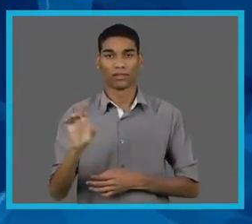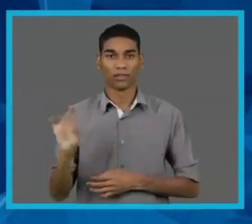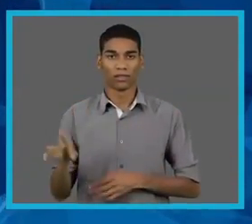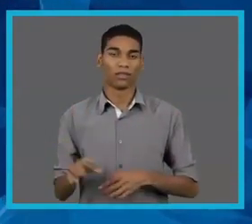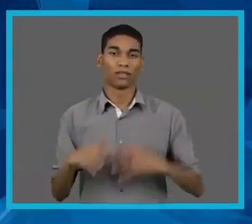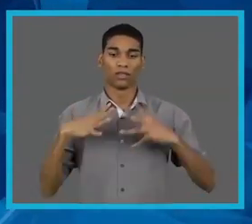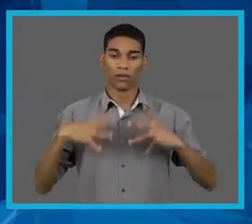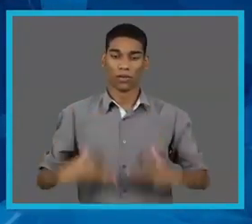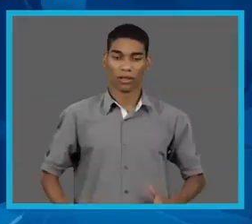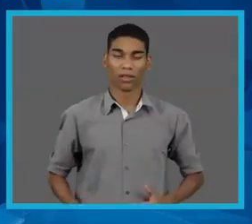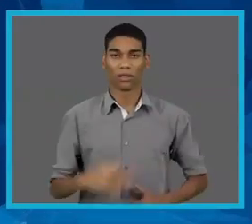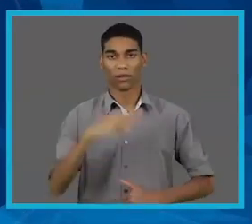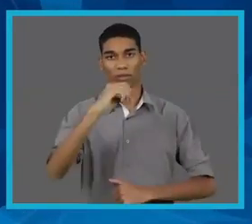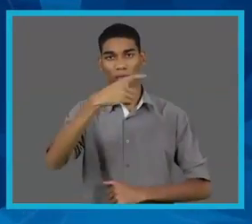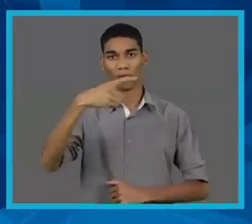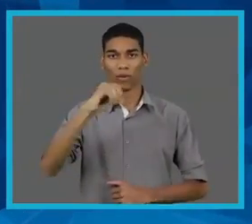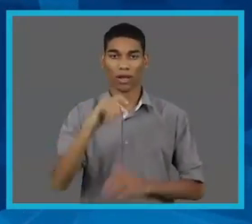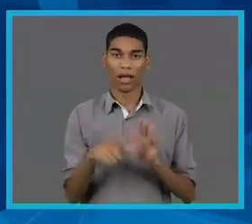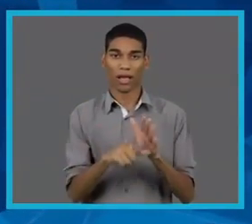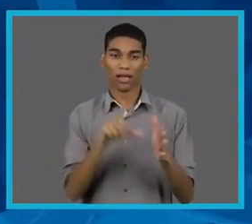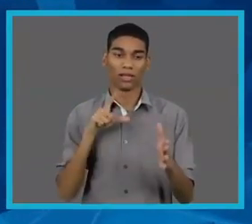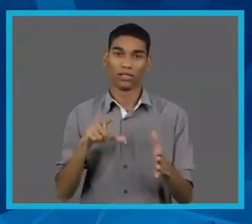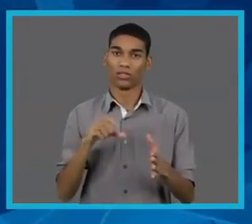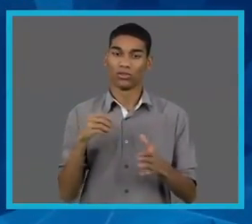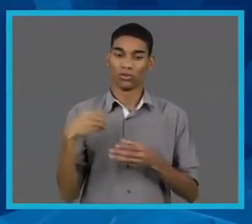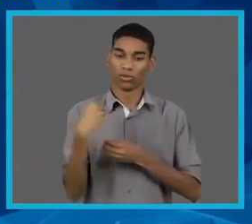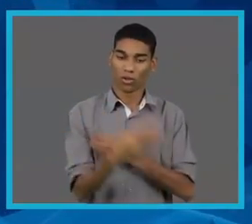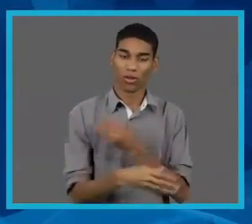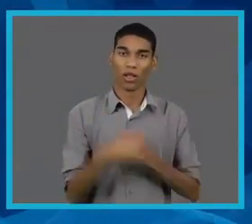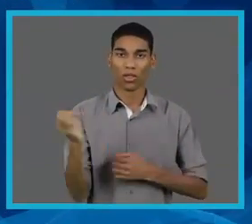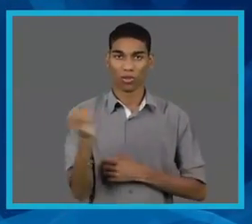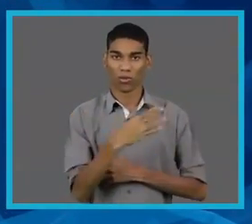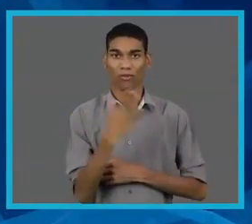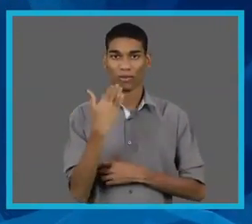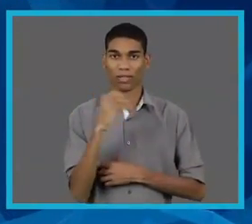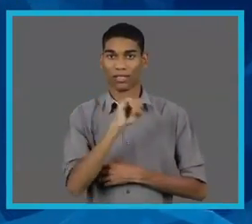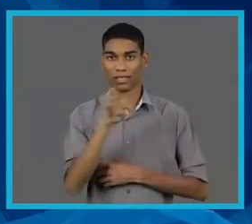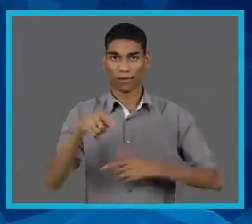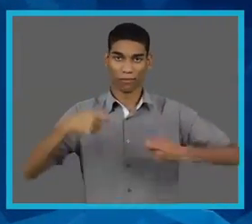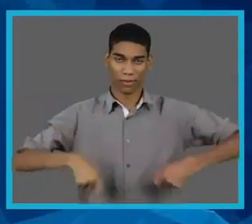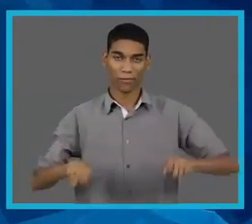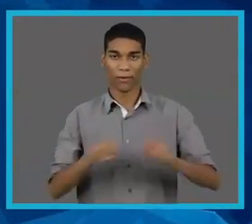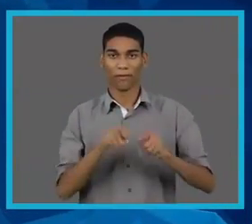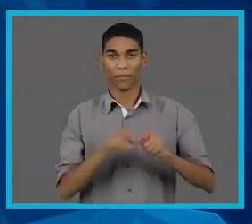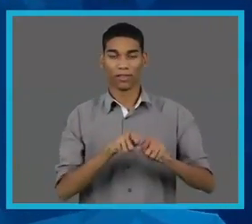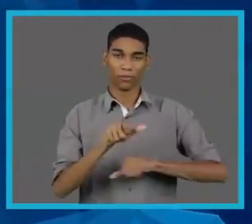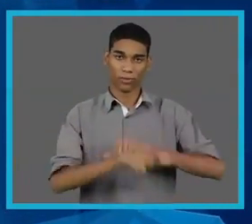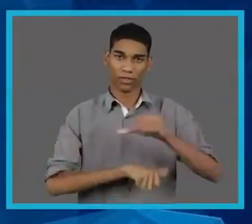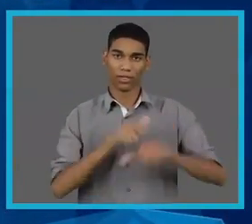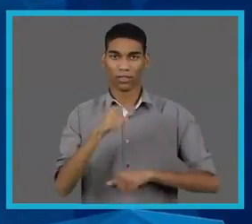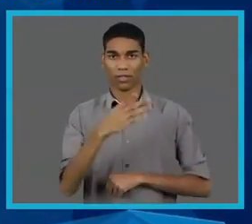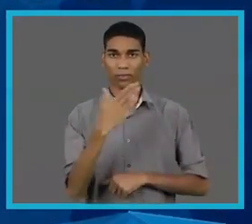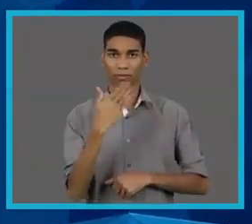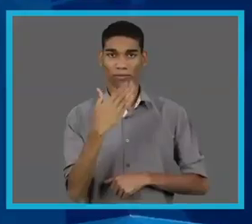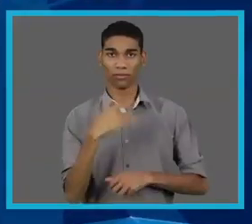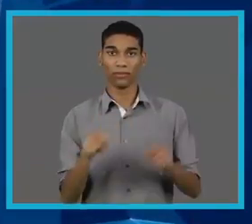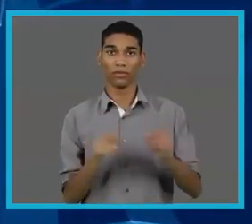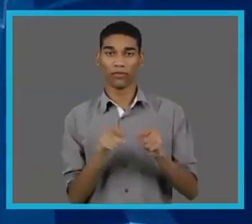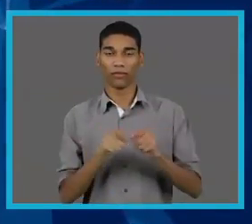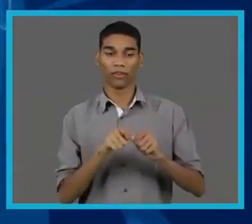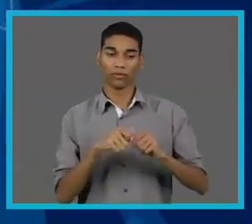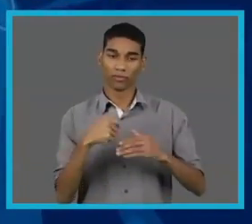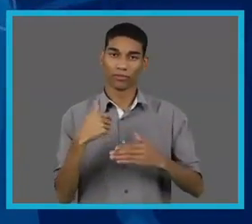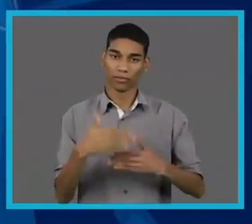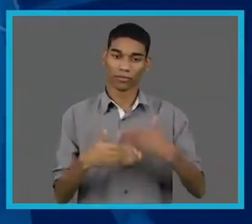depois de cada ordenha. Limpe os coxos antes de colocar novos alimentos. Se precisar fazer mudanças na alimentação, faça